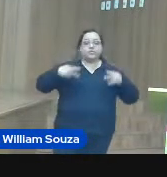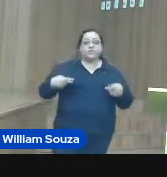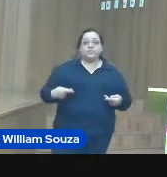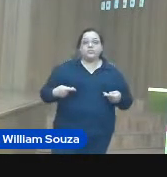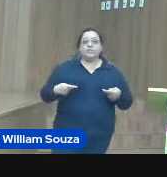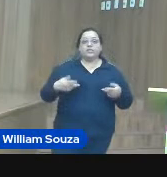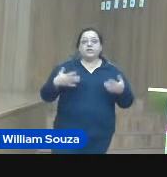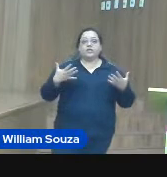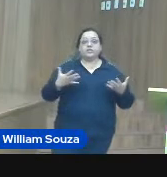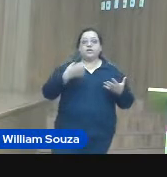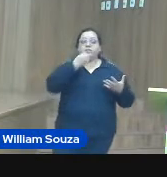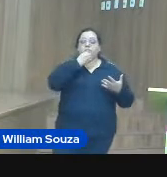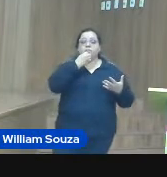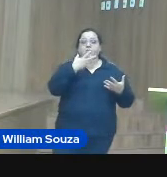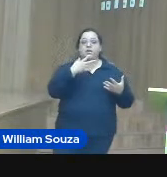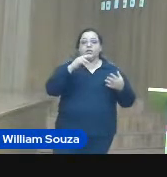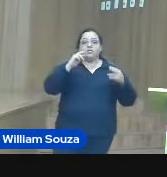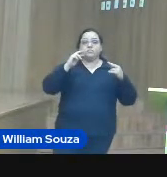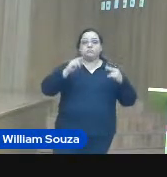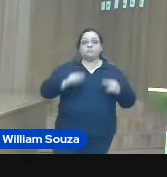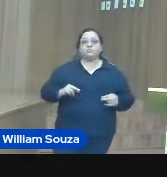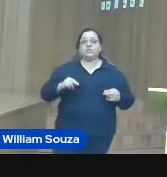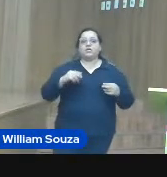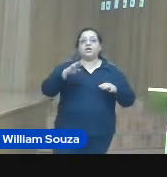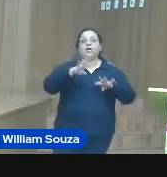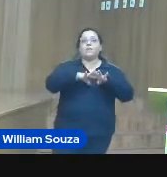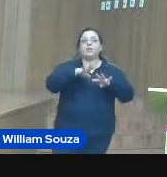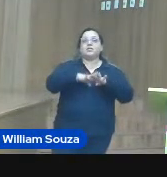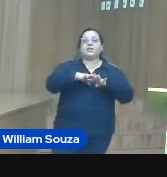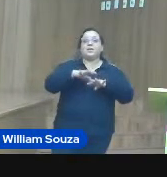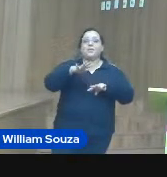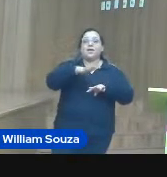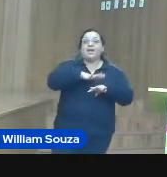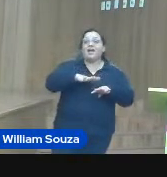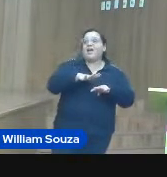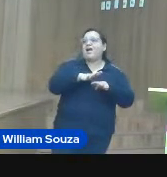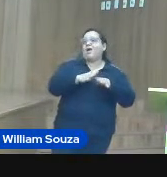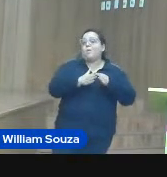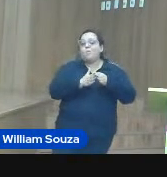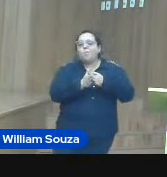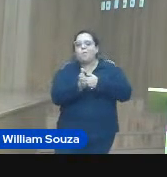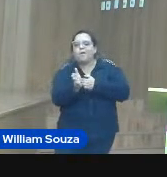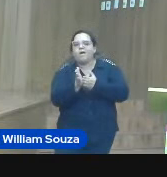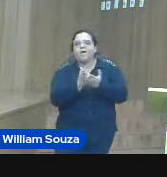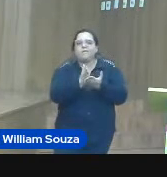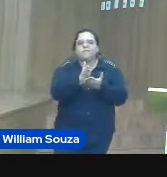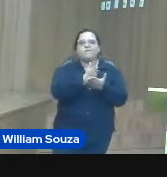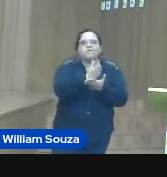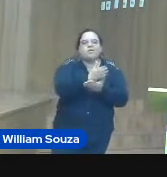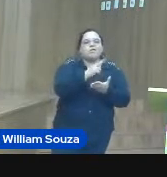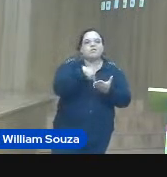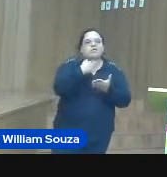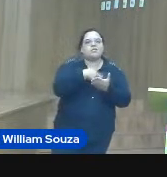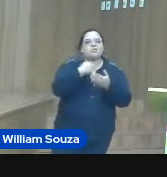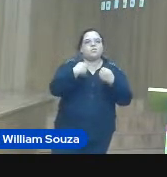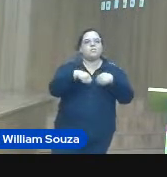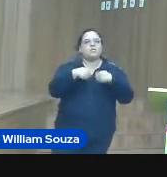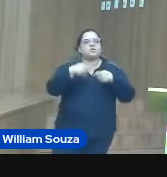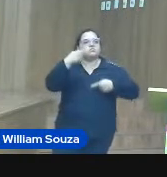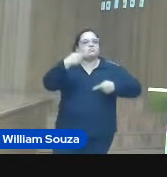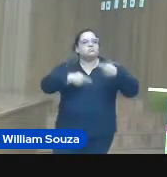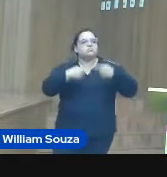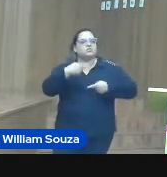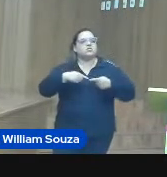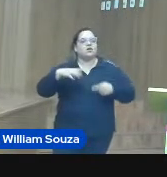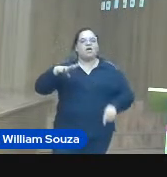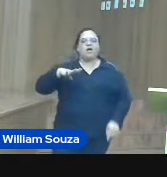da humanidade, a matemática é um meio, é uma via. E a gente tem que discutir uma ética de